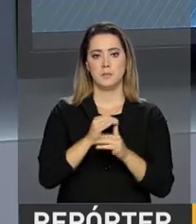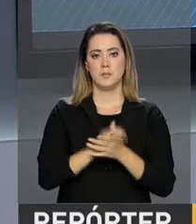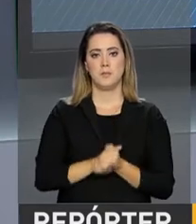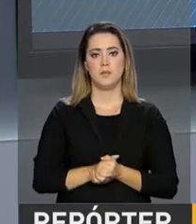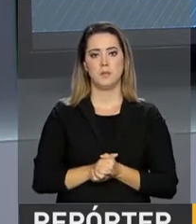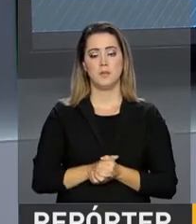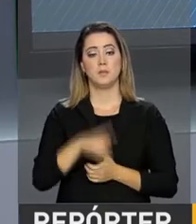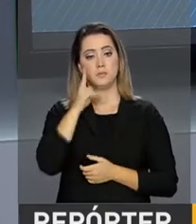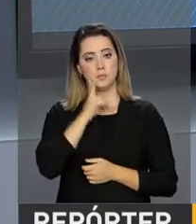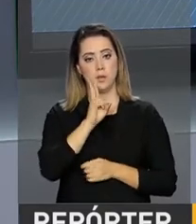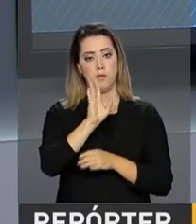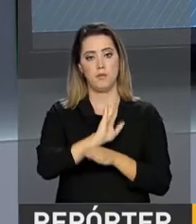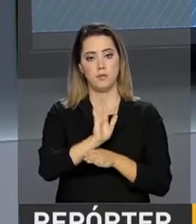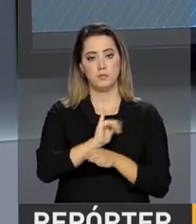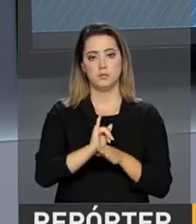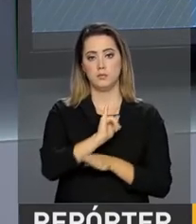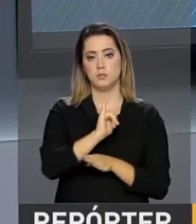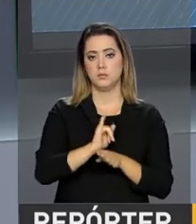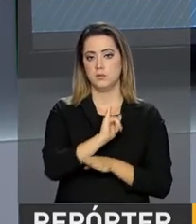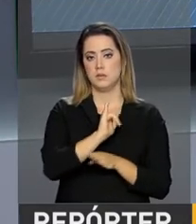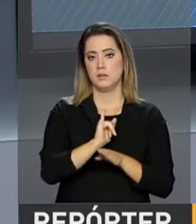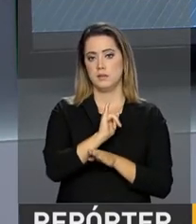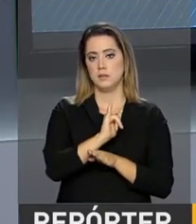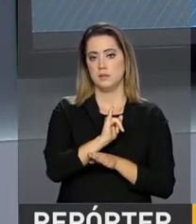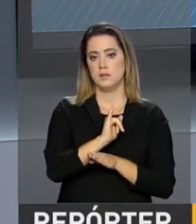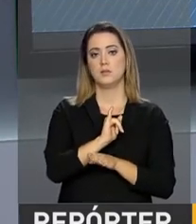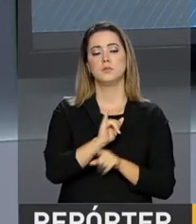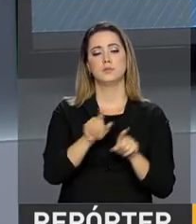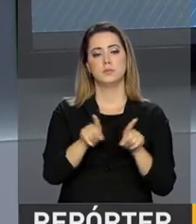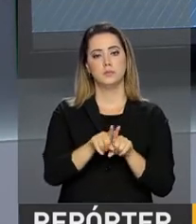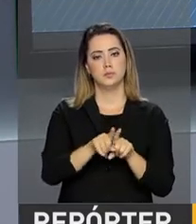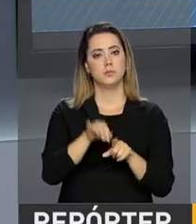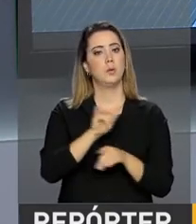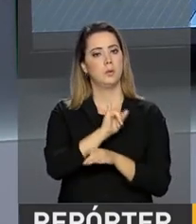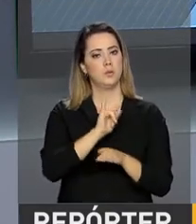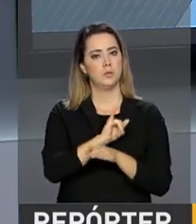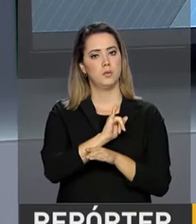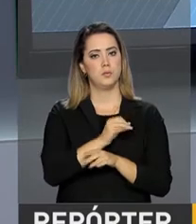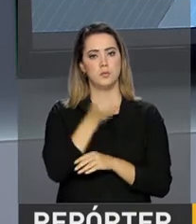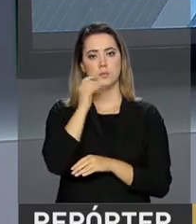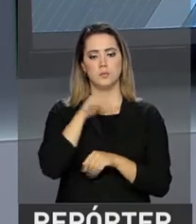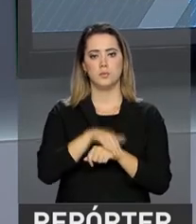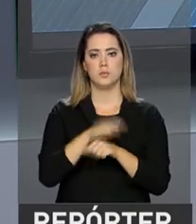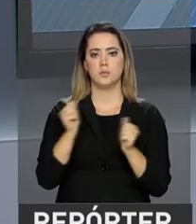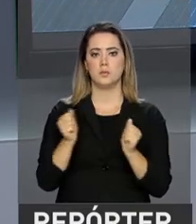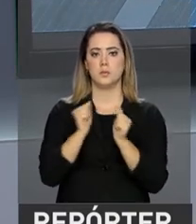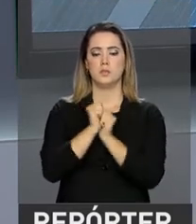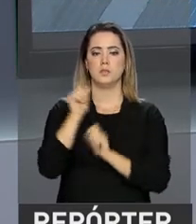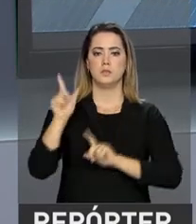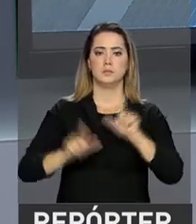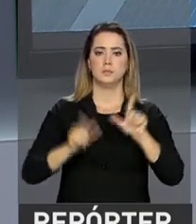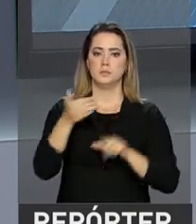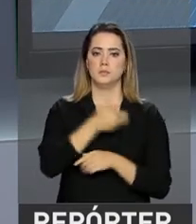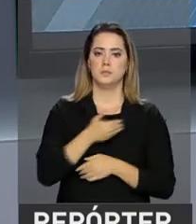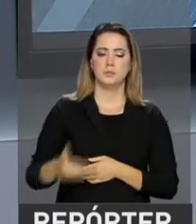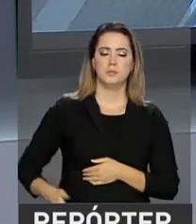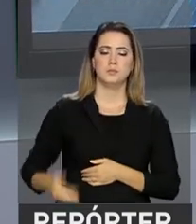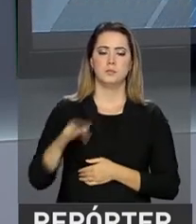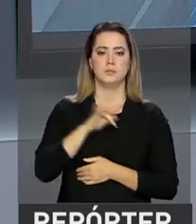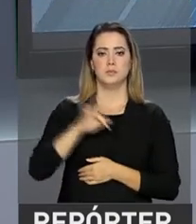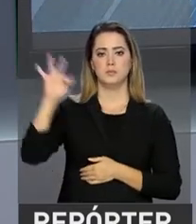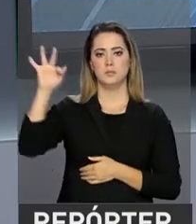na internet. Não se esqueça que as nossas reportagens estão também no YouTube. Uma boa noite para você e continue com a gente na